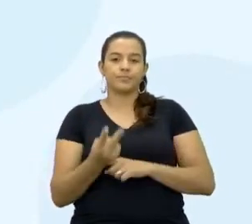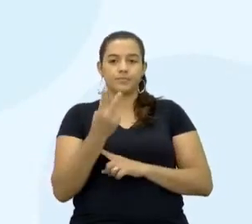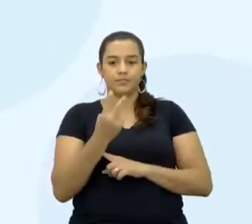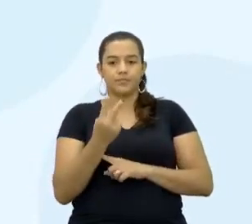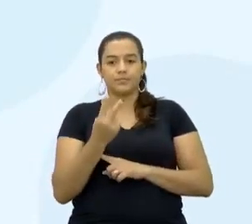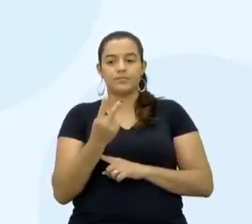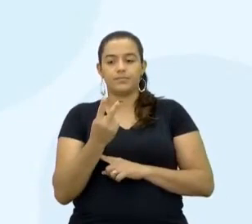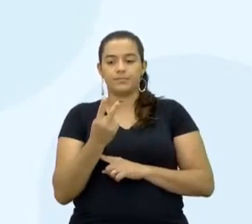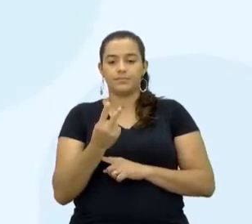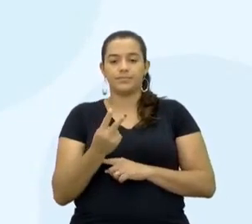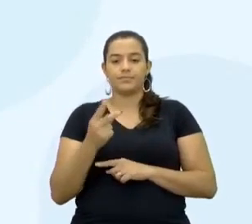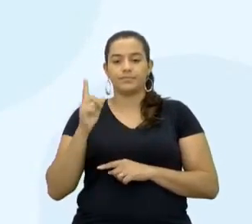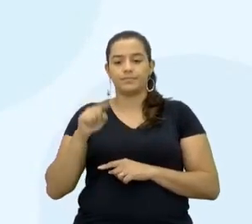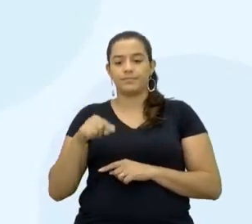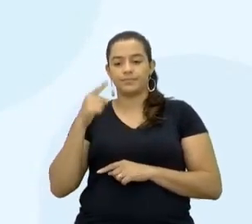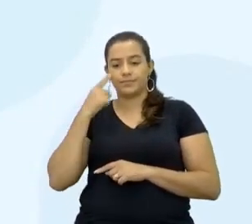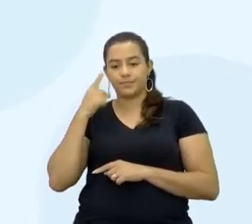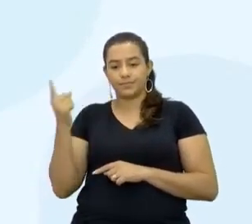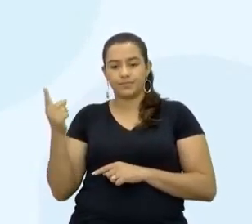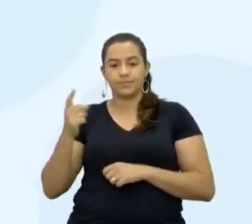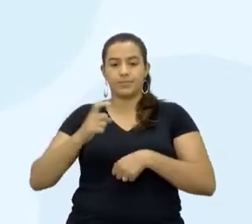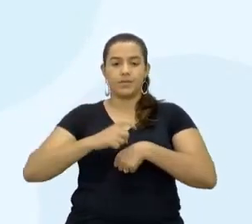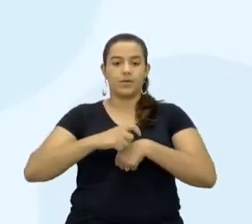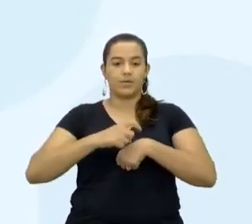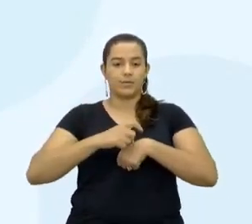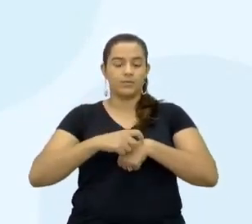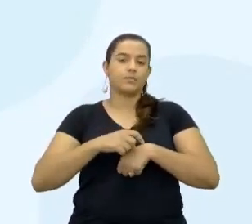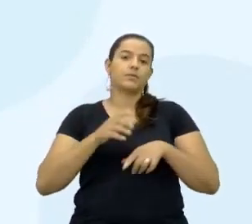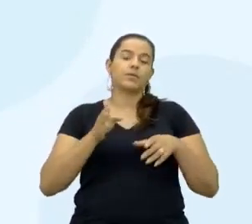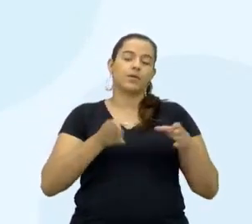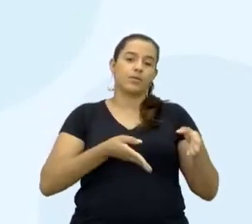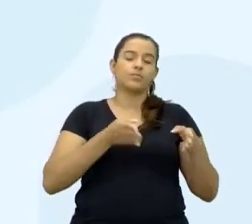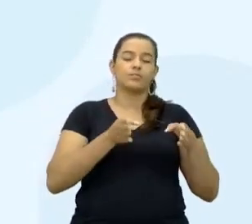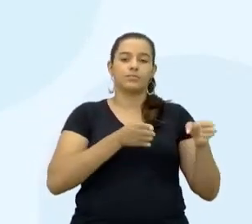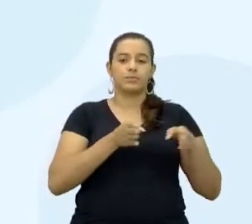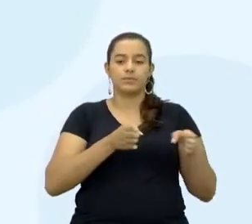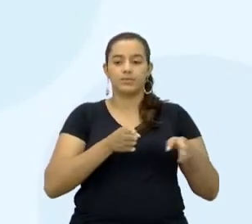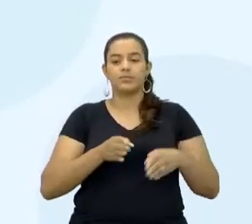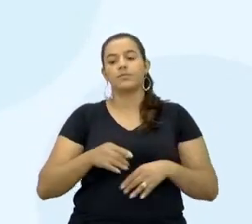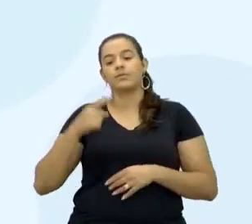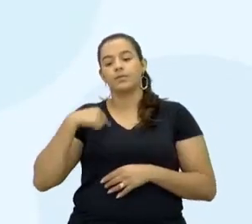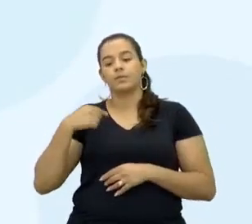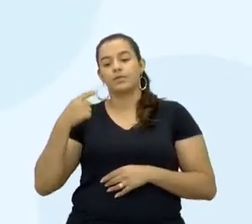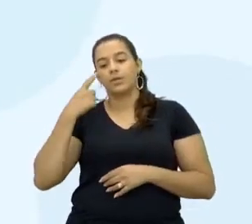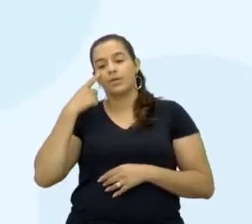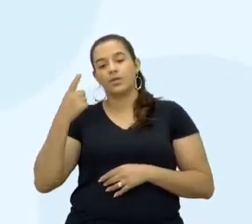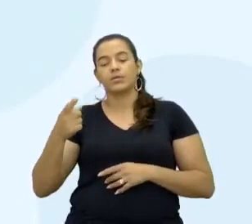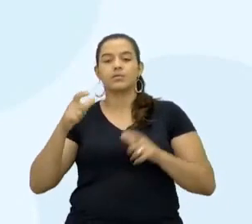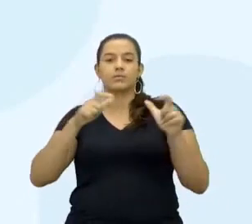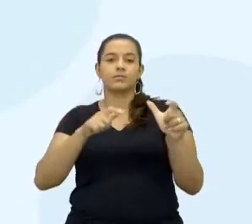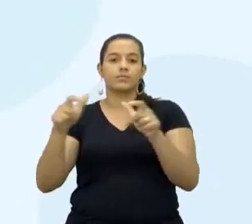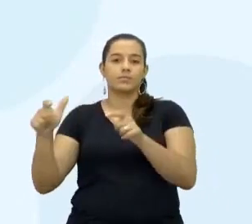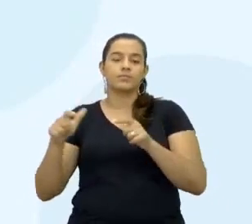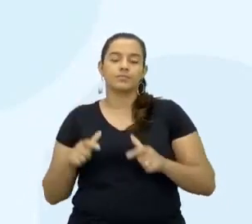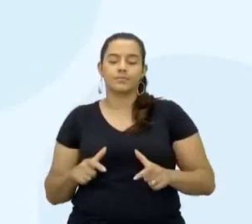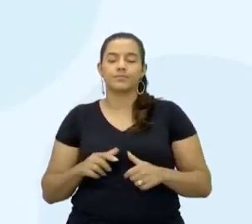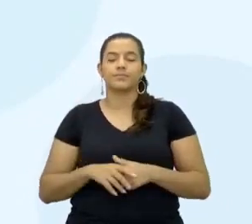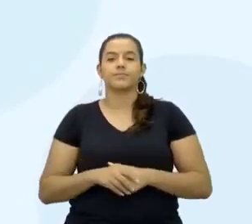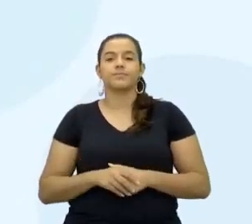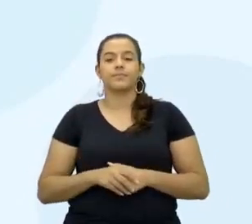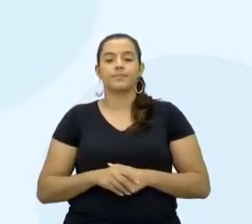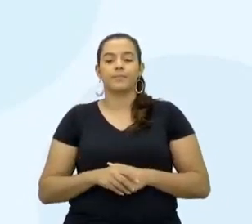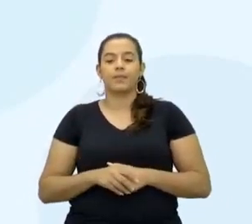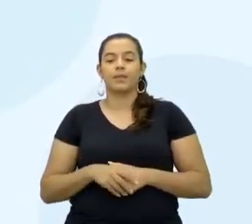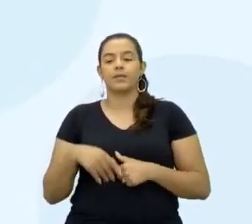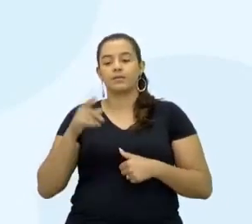lá, ó, quais são as variáveis? A hora, que indica tempo, né? E os espaços que vão indicando as posições aí.